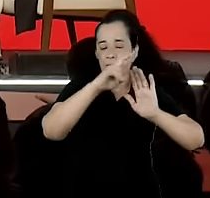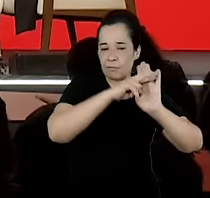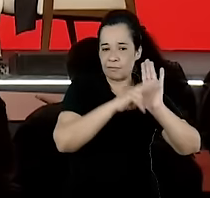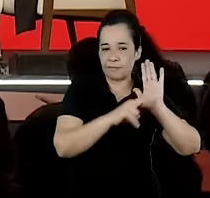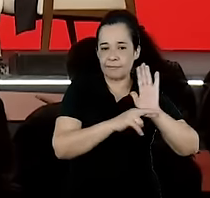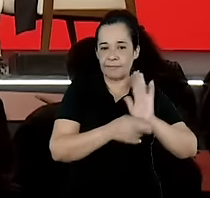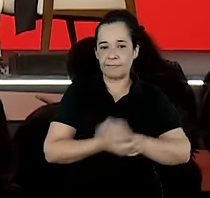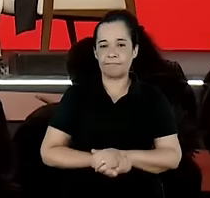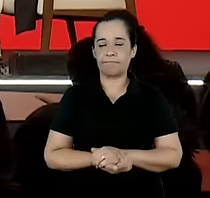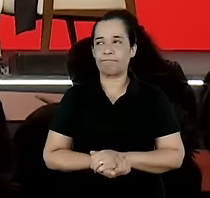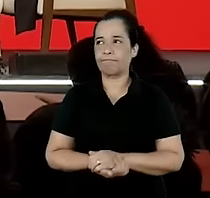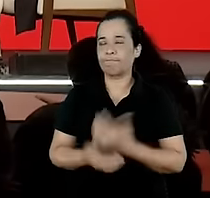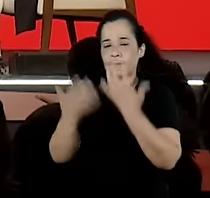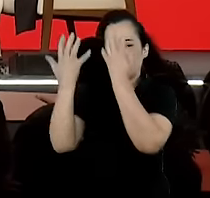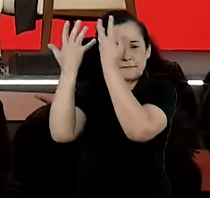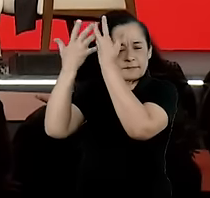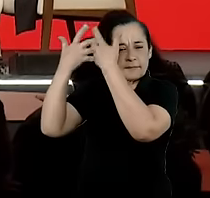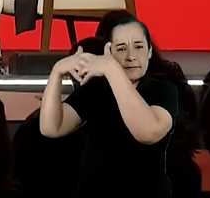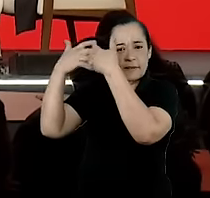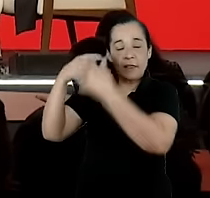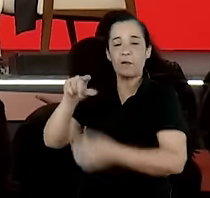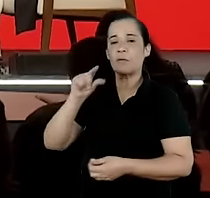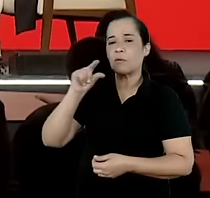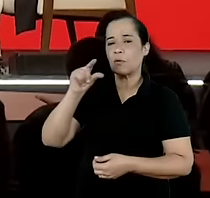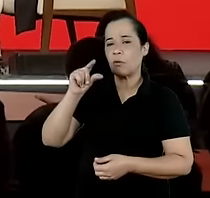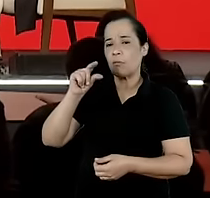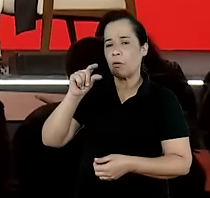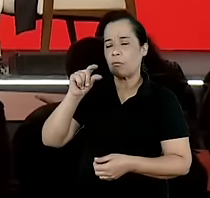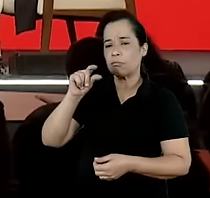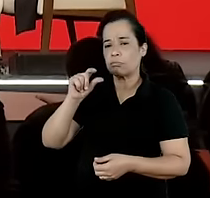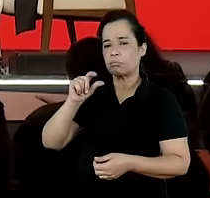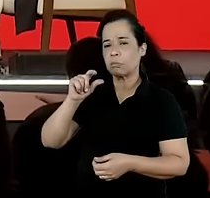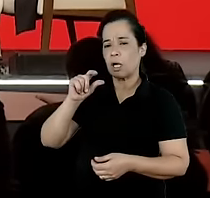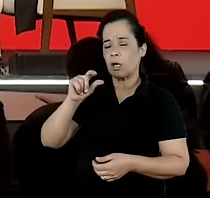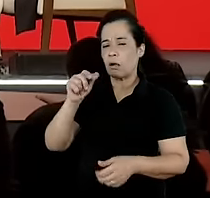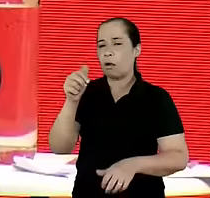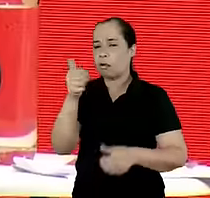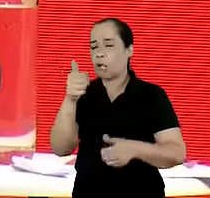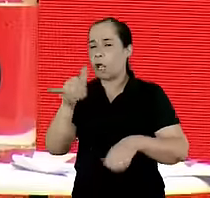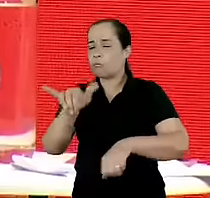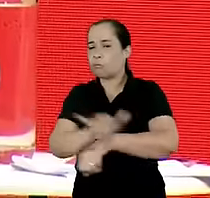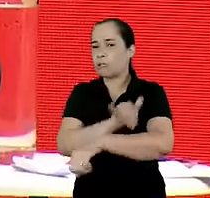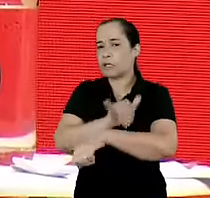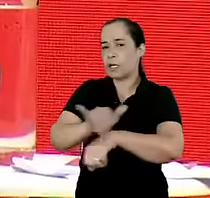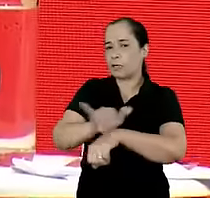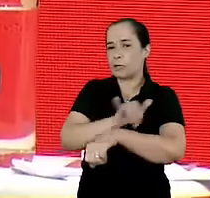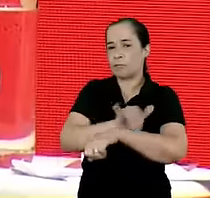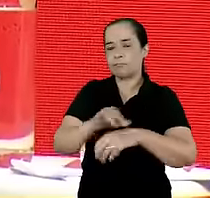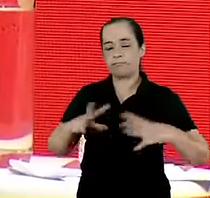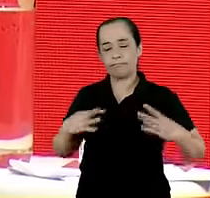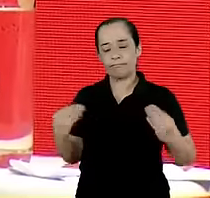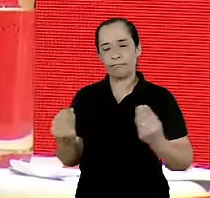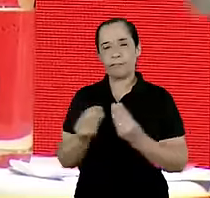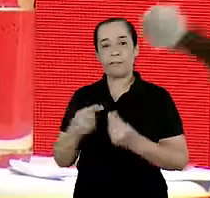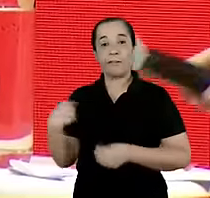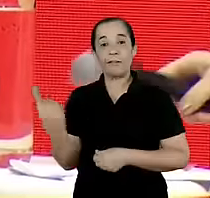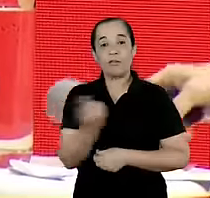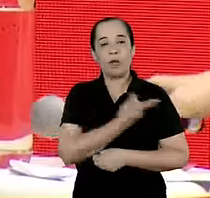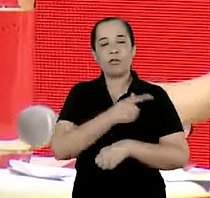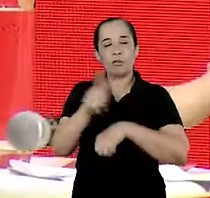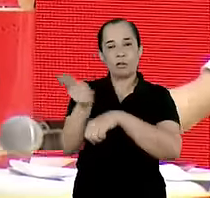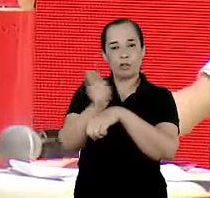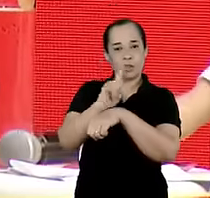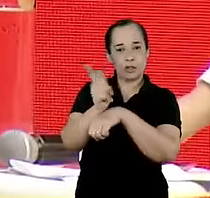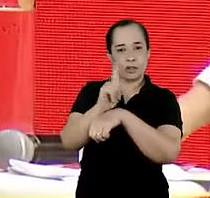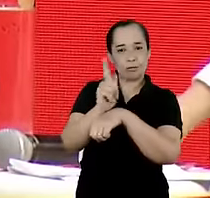pensando um pouco aqui na dinâmica eh de liquidez né em que nós gestores né de recursos de fundos